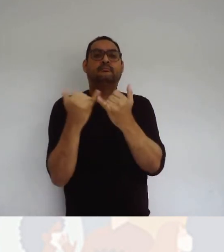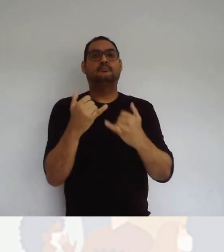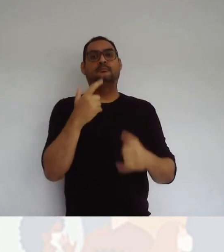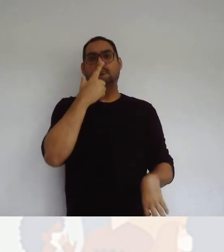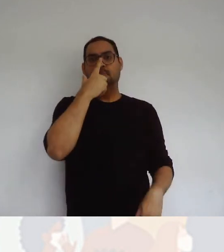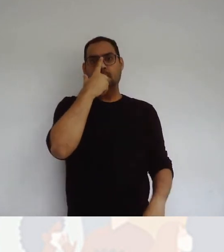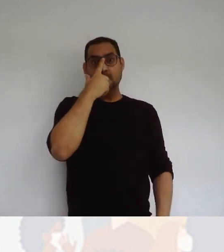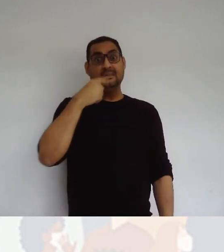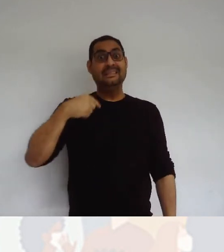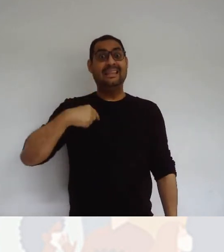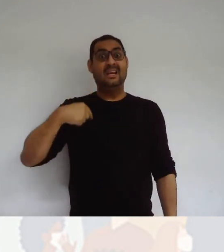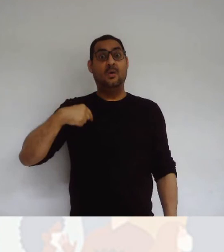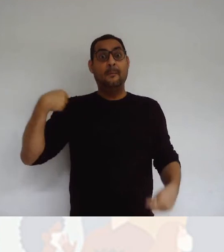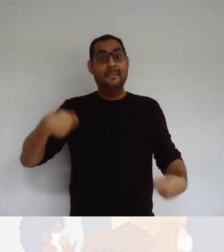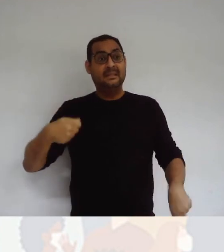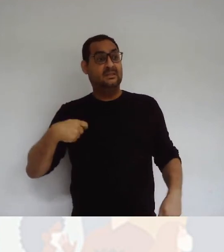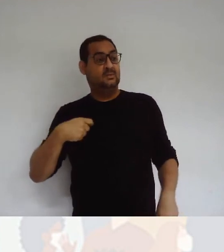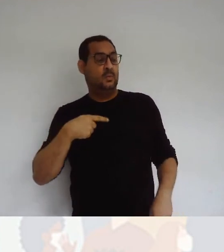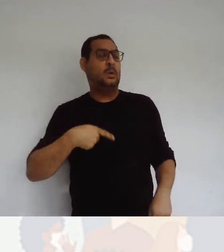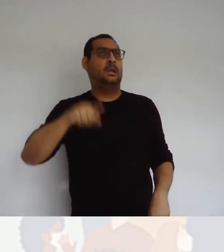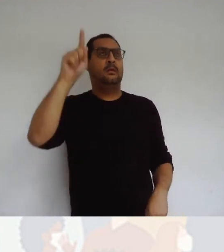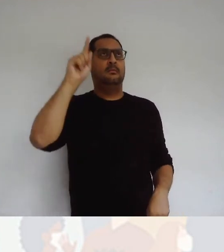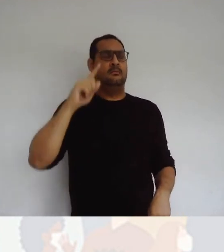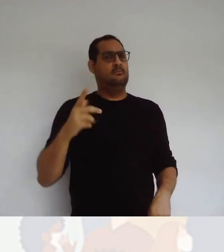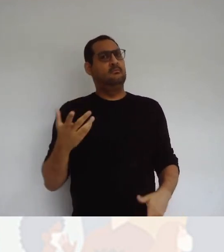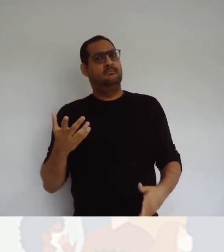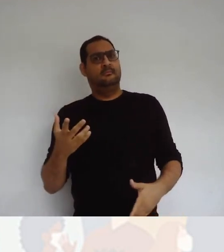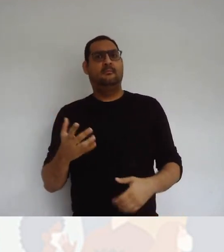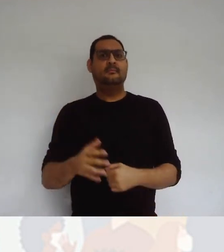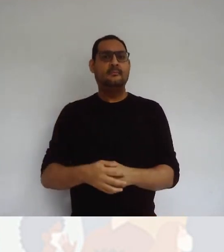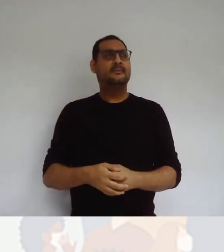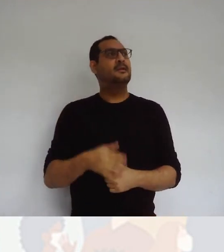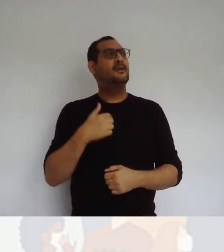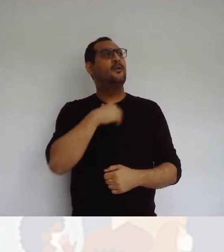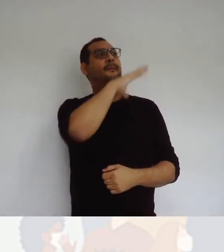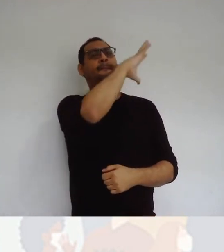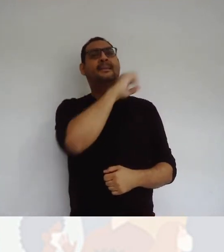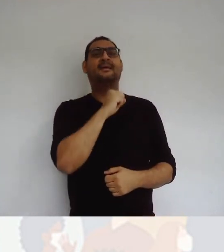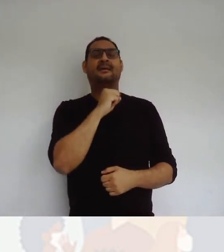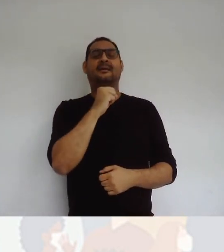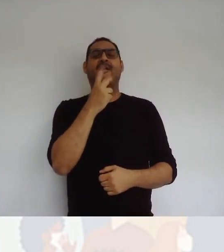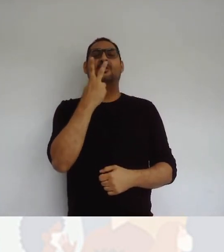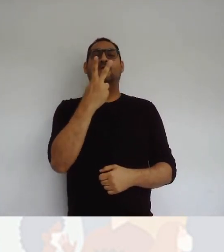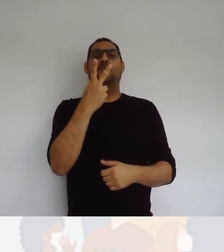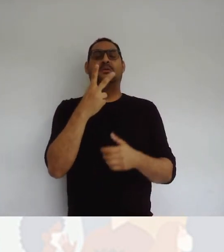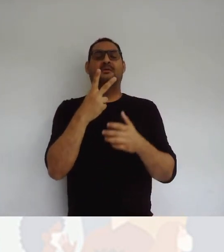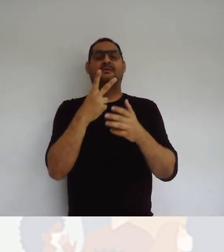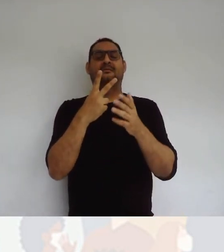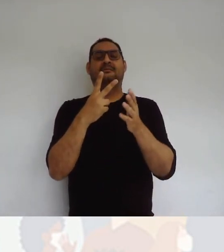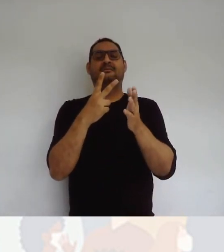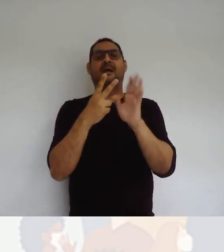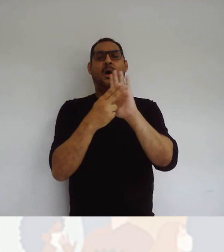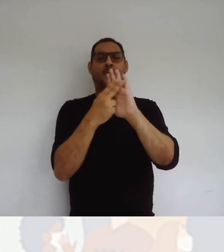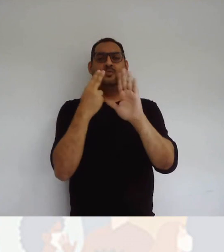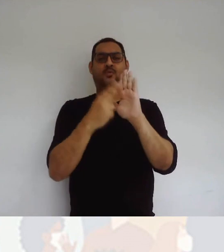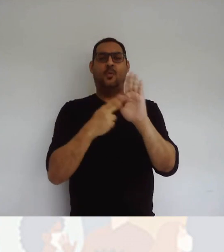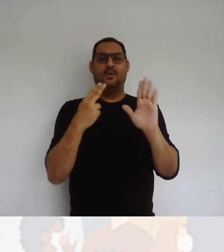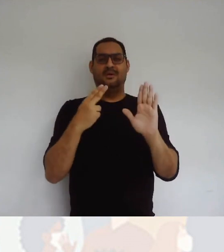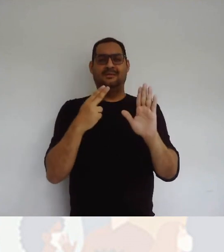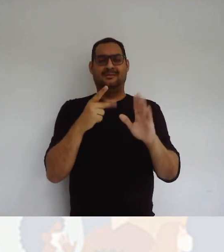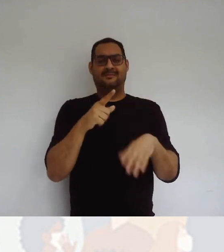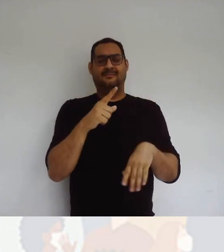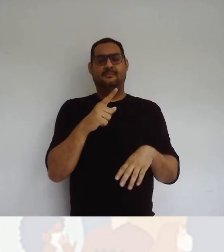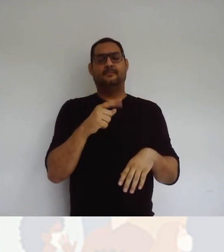sair, né? E eu citei esses dois autores porque são autores que eu andei, são livros até